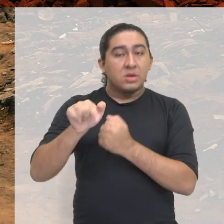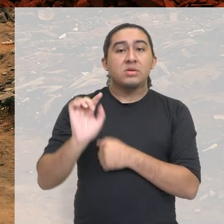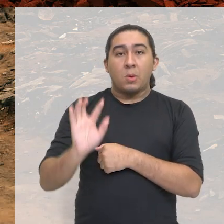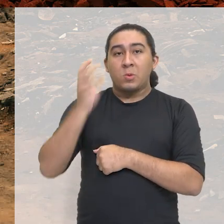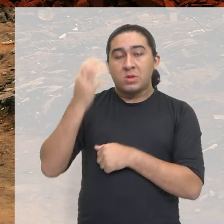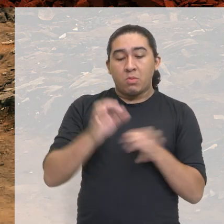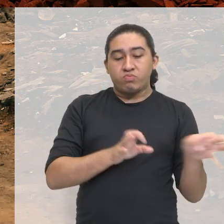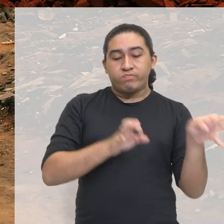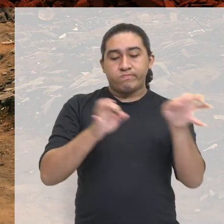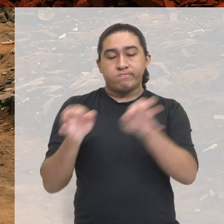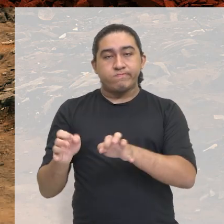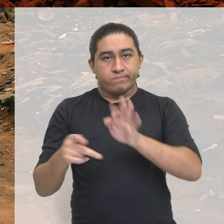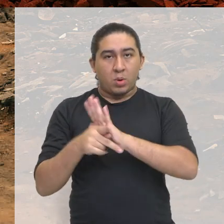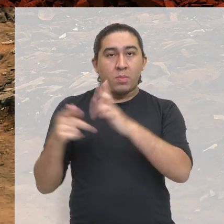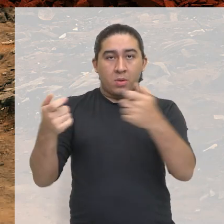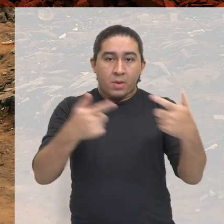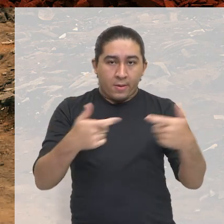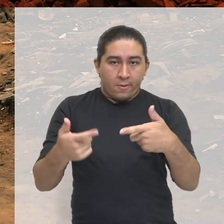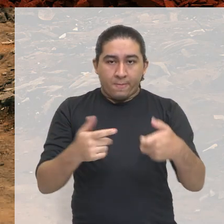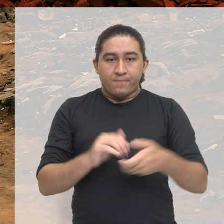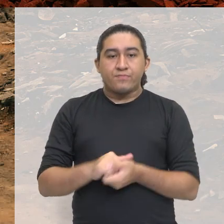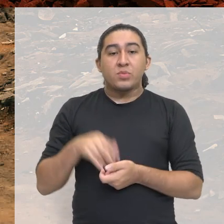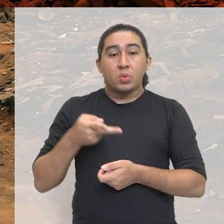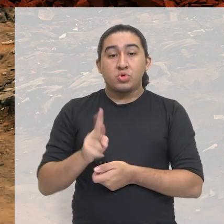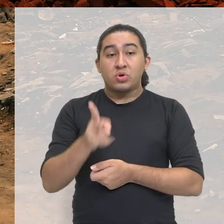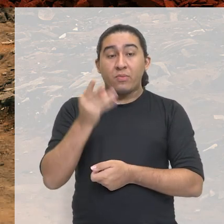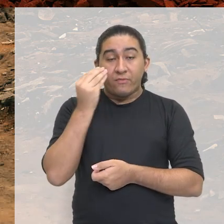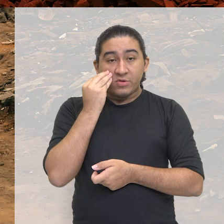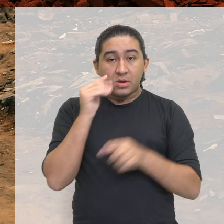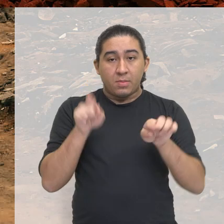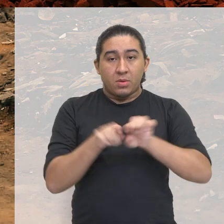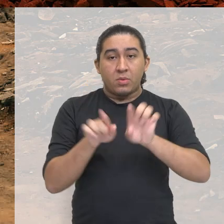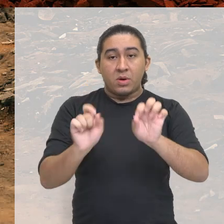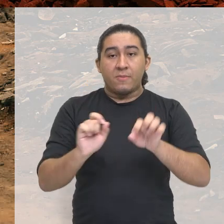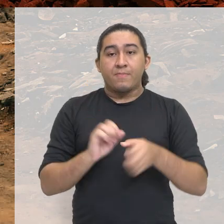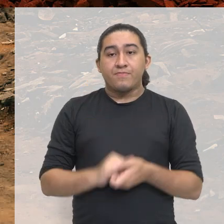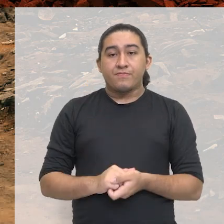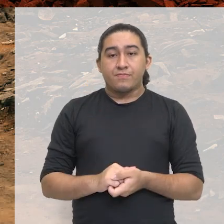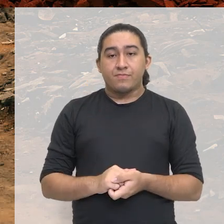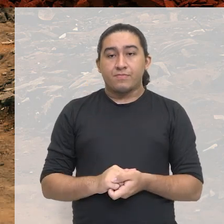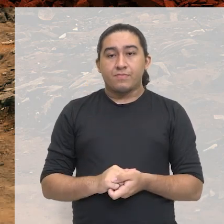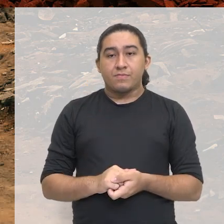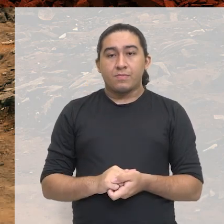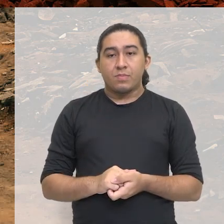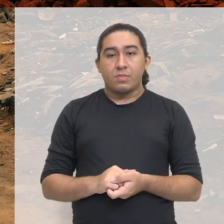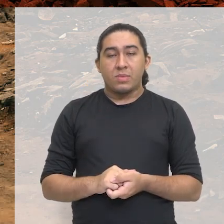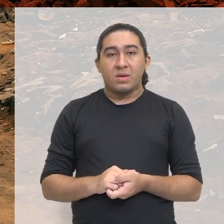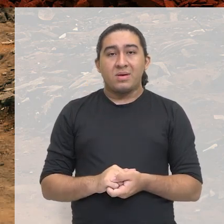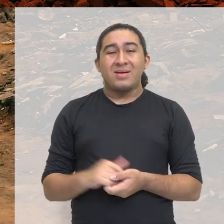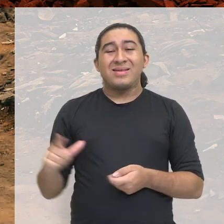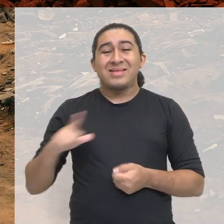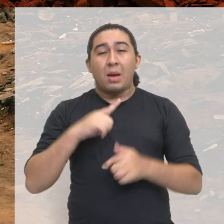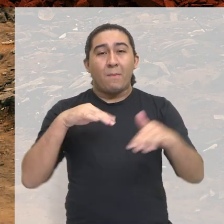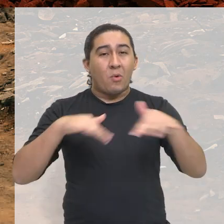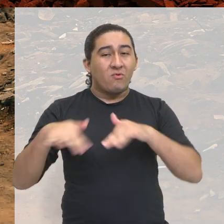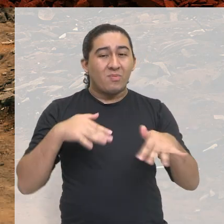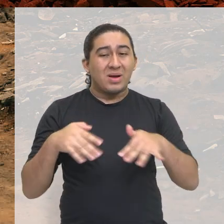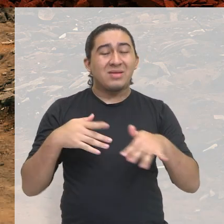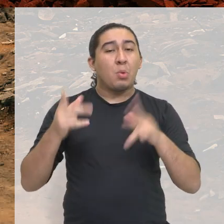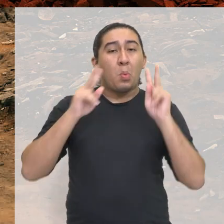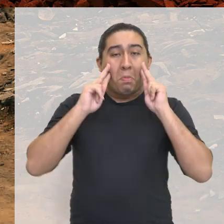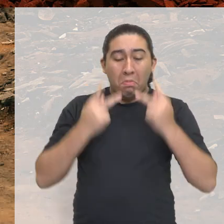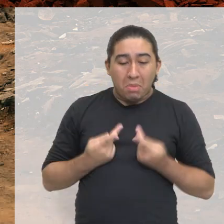um processo de guerra, certo? Continuando, vamos verificar também que há deslocamento e crise